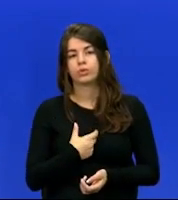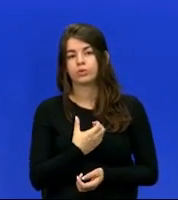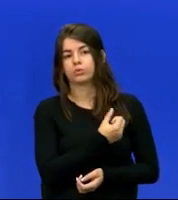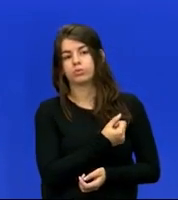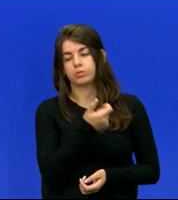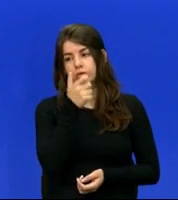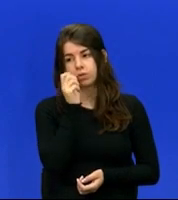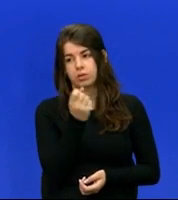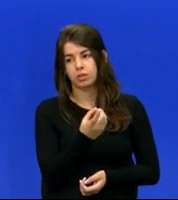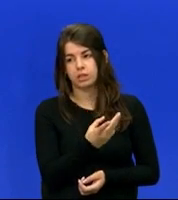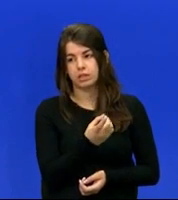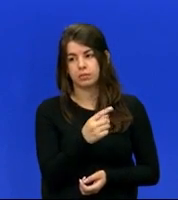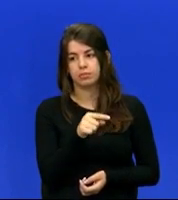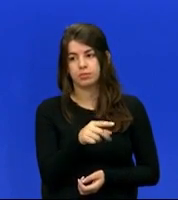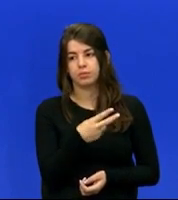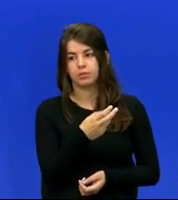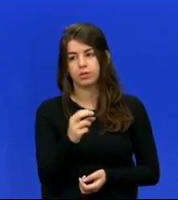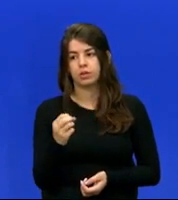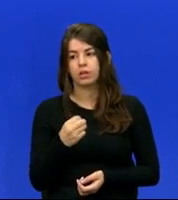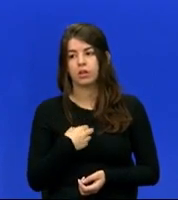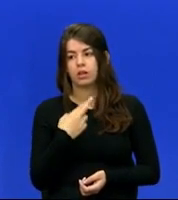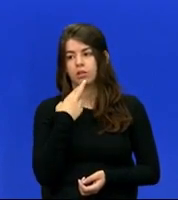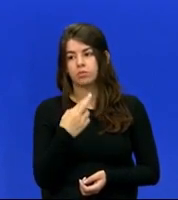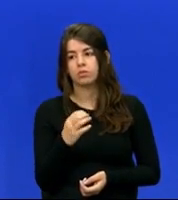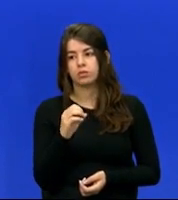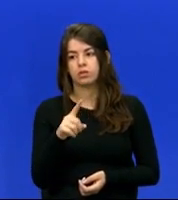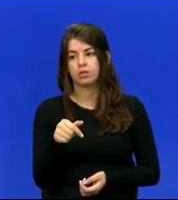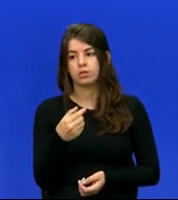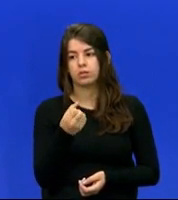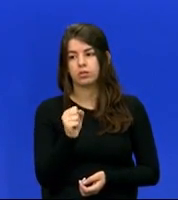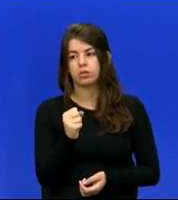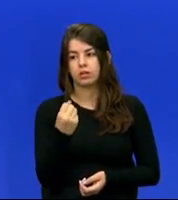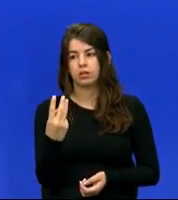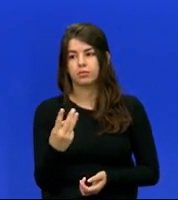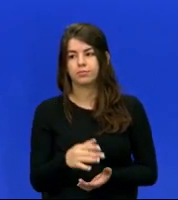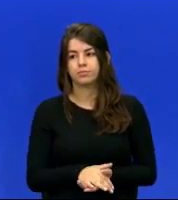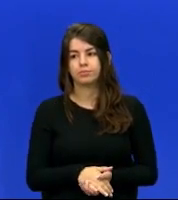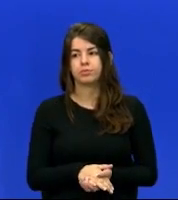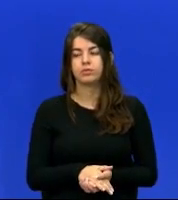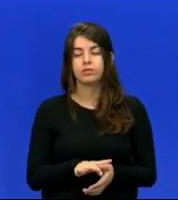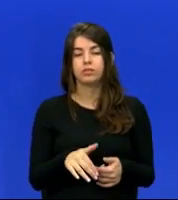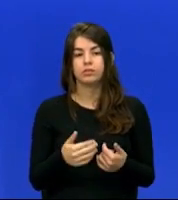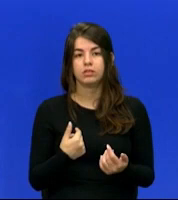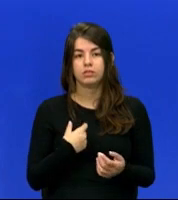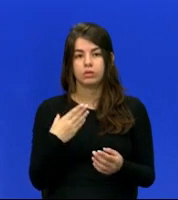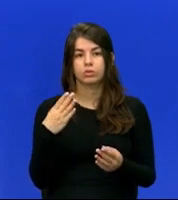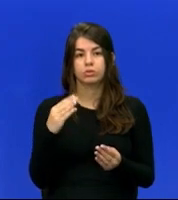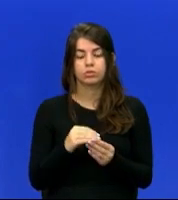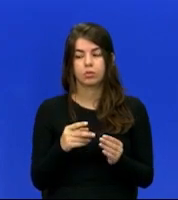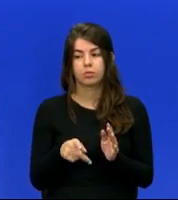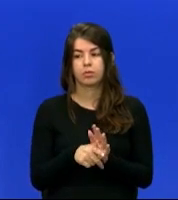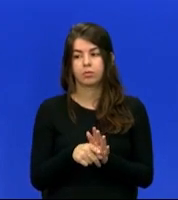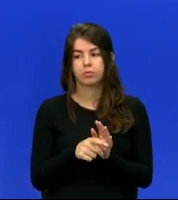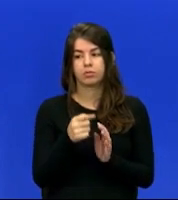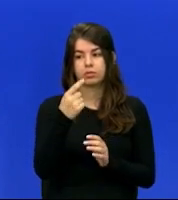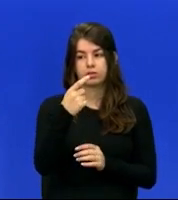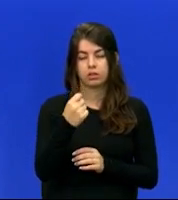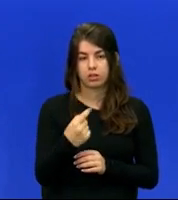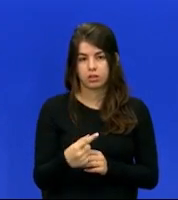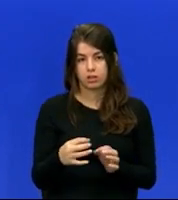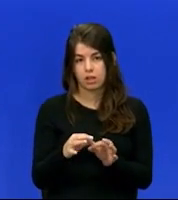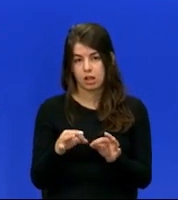de 13.500, eu acho uma correspondente de 0,83. Sendo assim, eu tenho cada